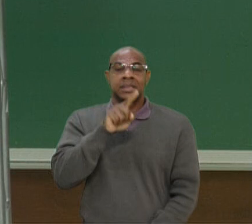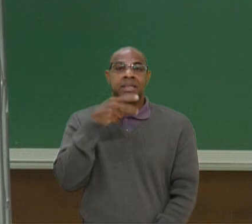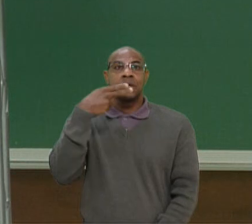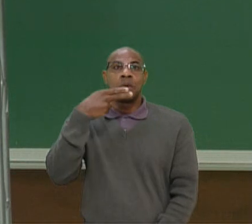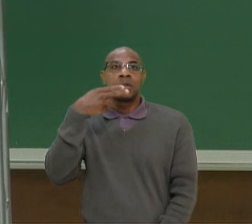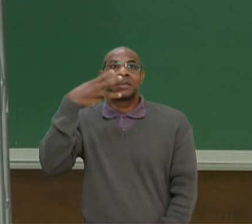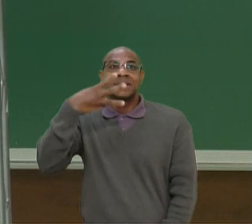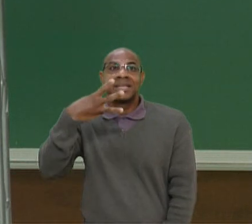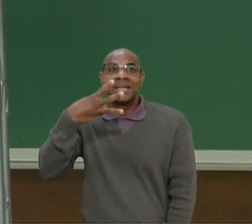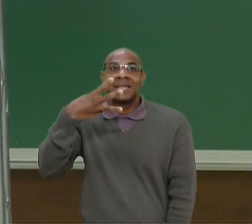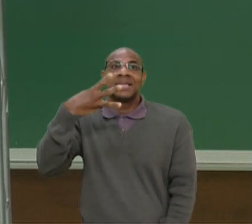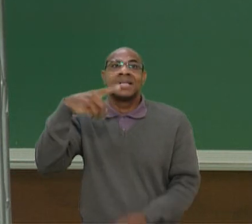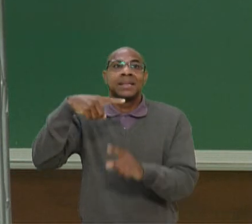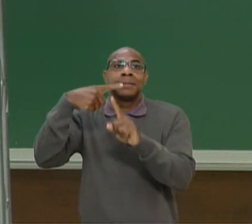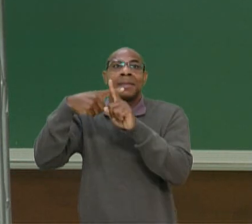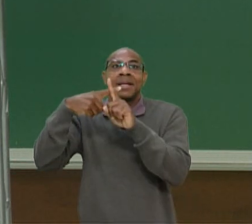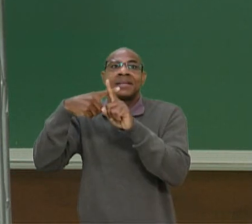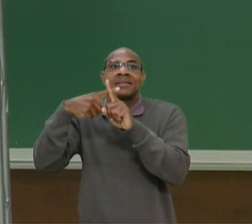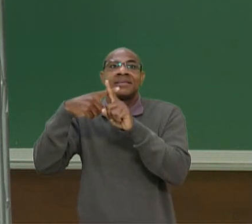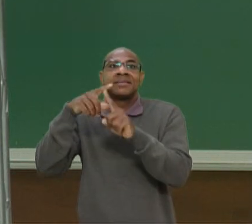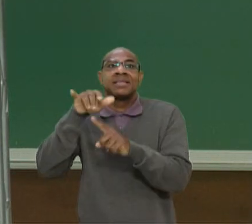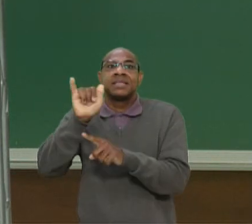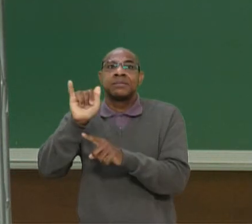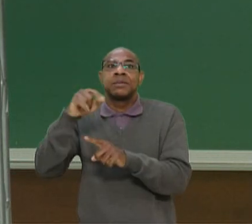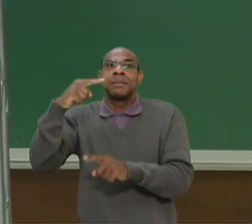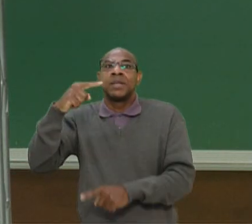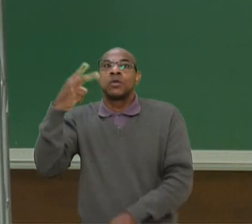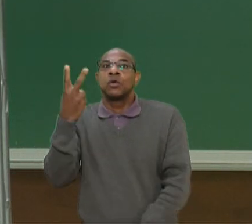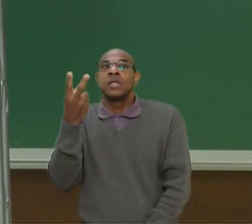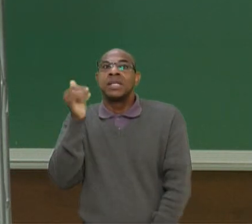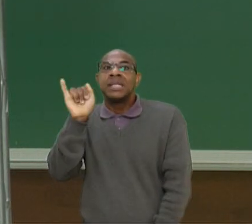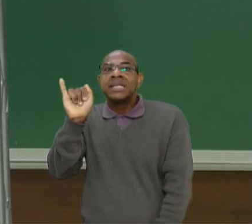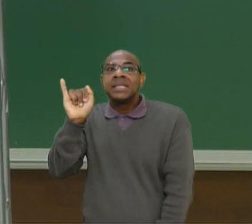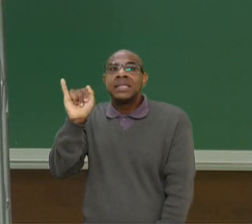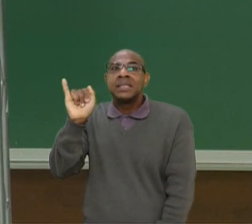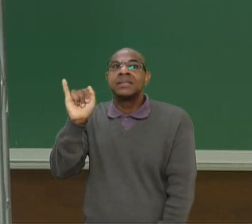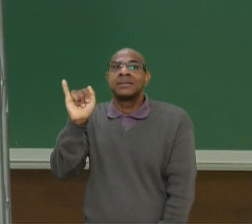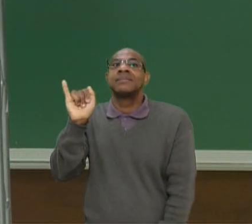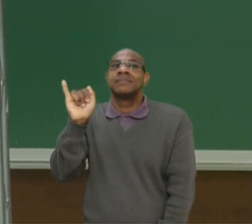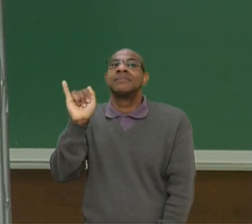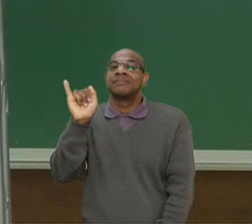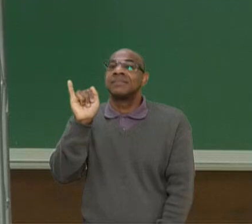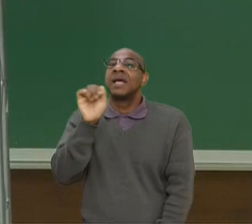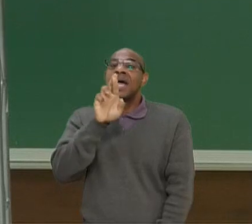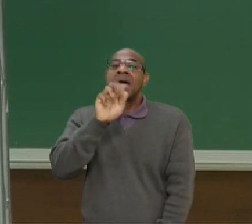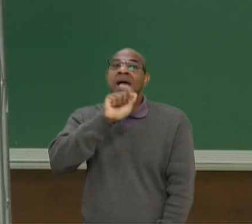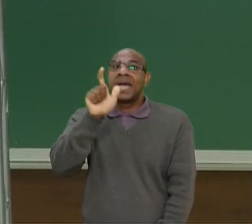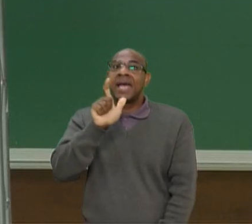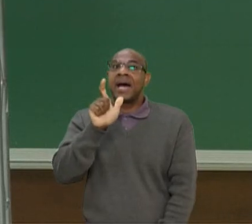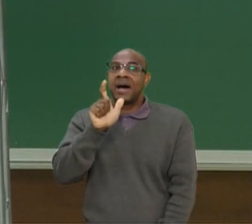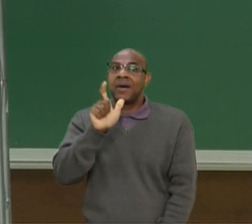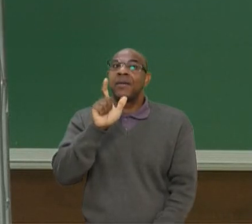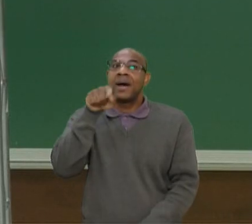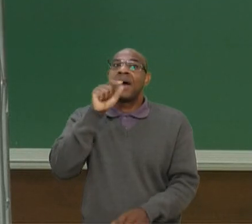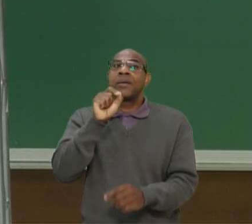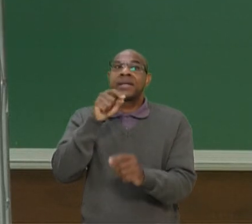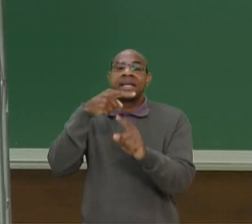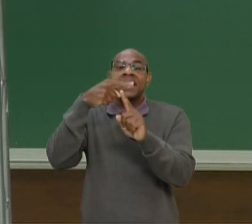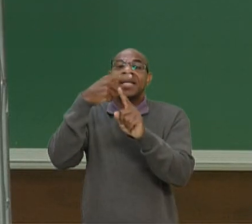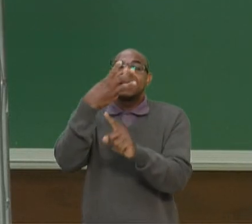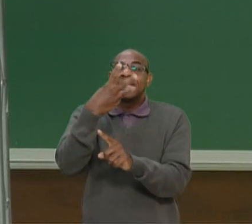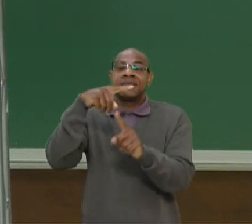era 3 mais y menos 2i, ou seja, parte real é 3 mais